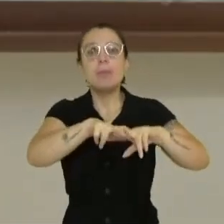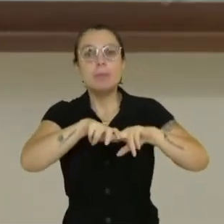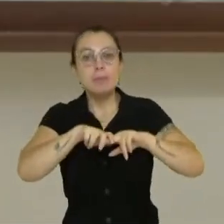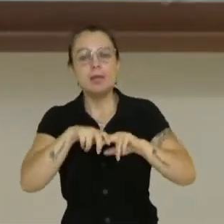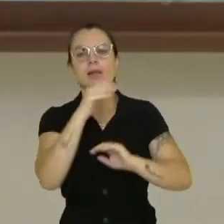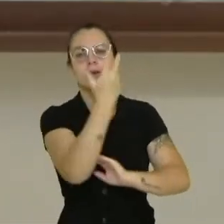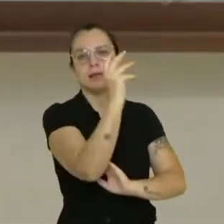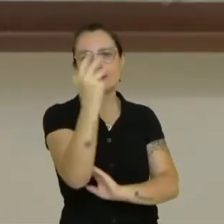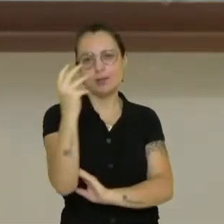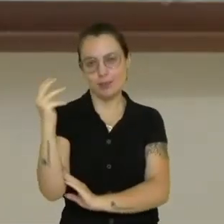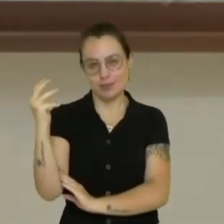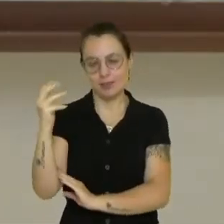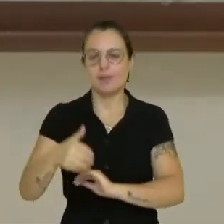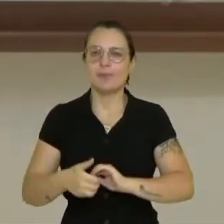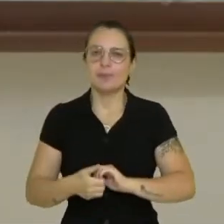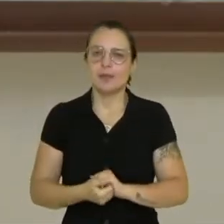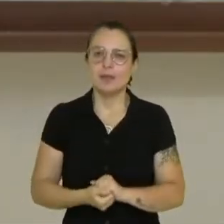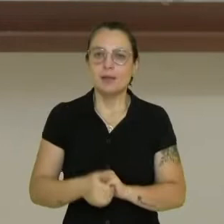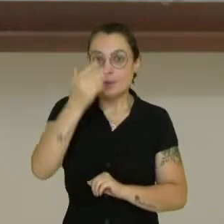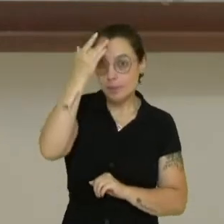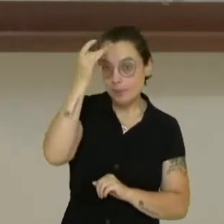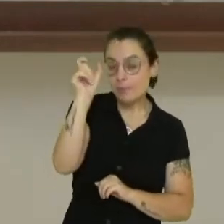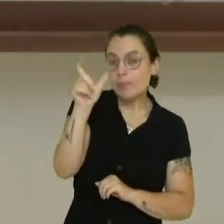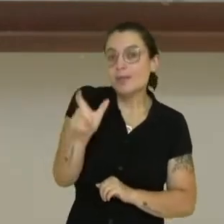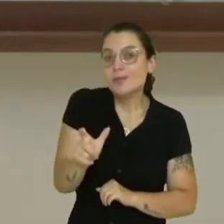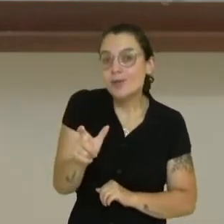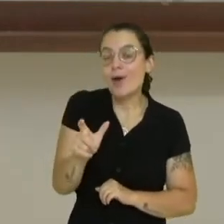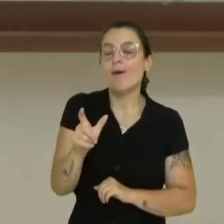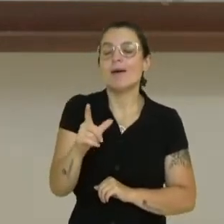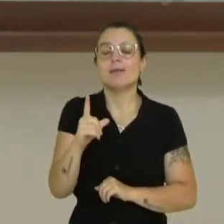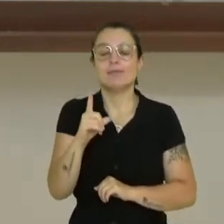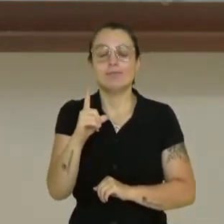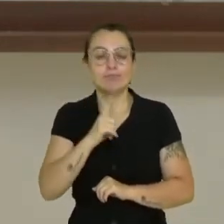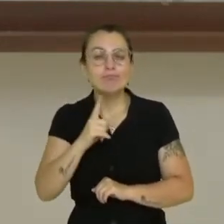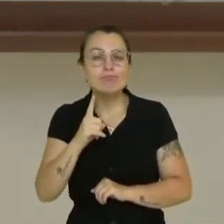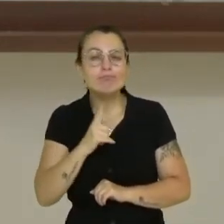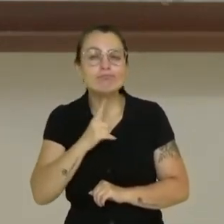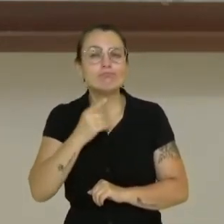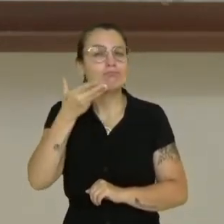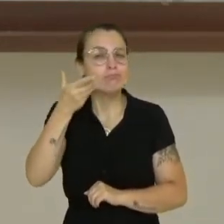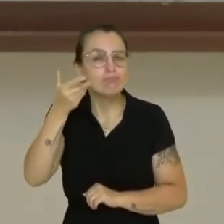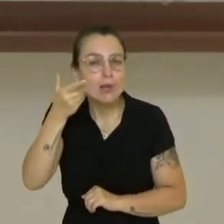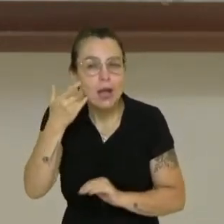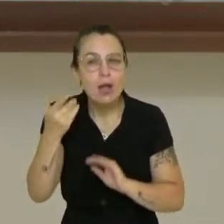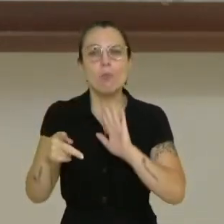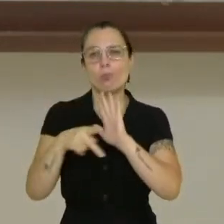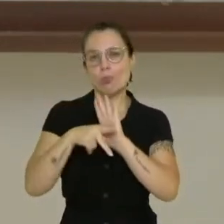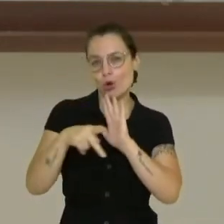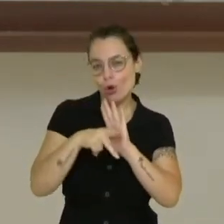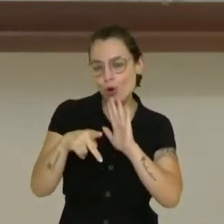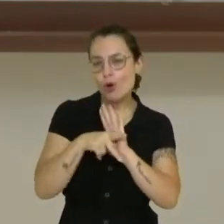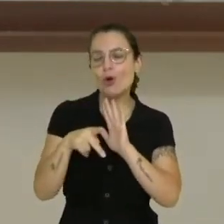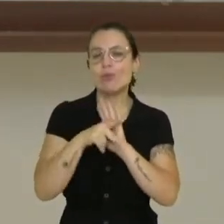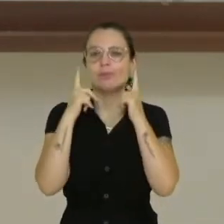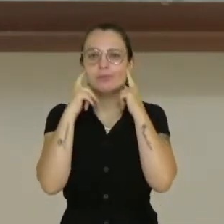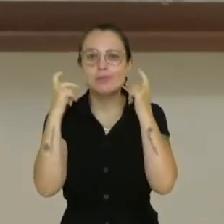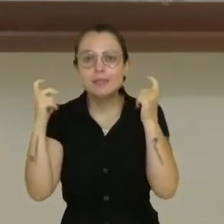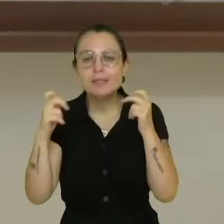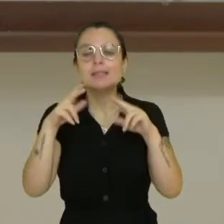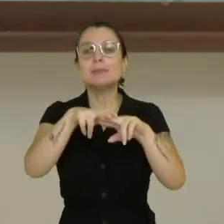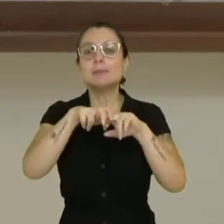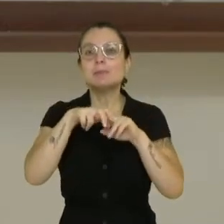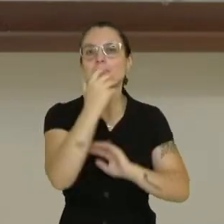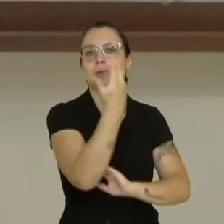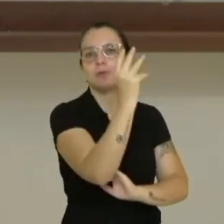que o ser humano explora a sonoridade, a percepção sonora a partir de objetos da natureza.